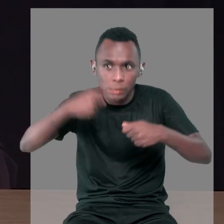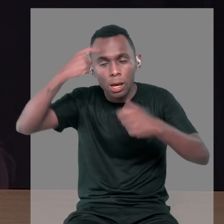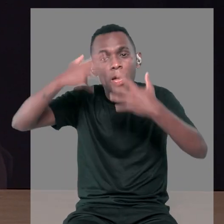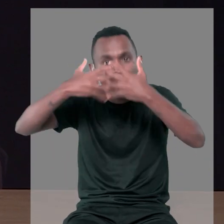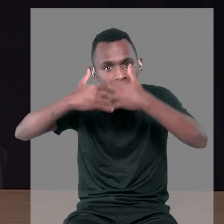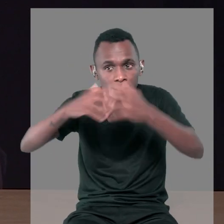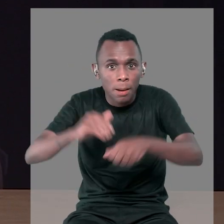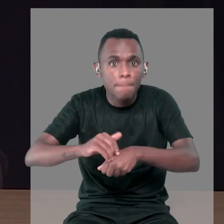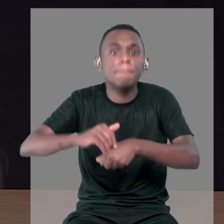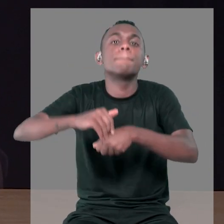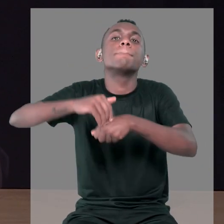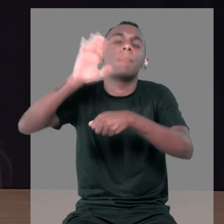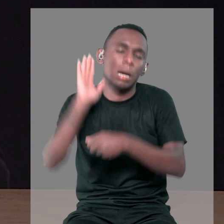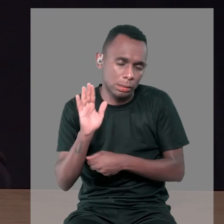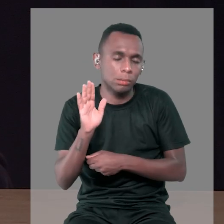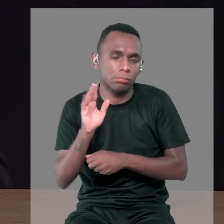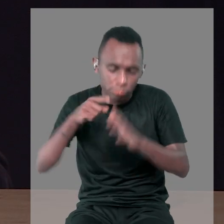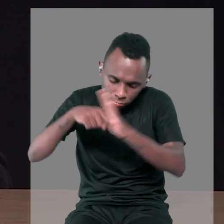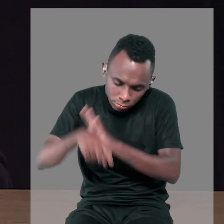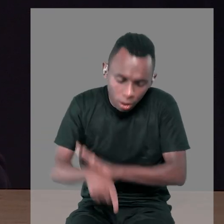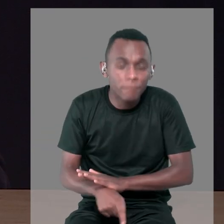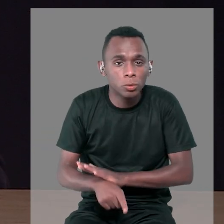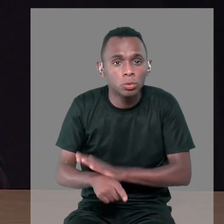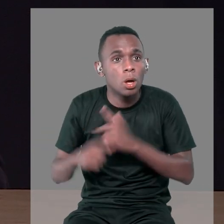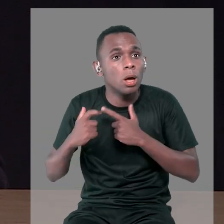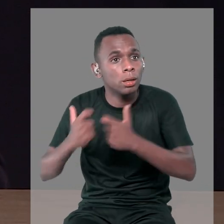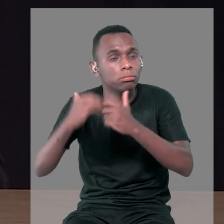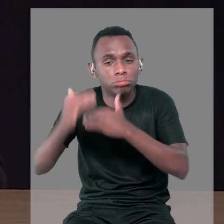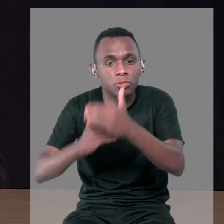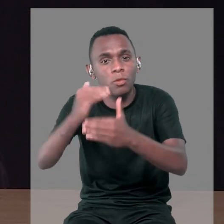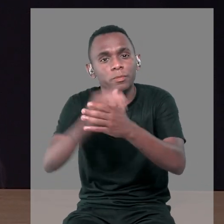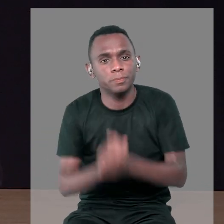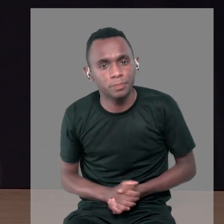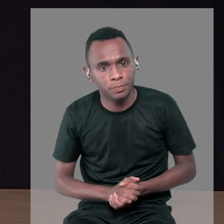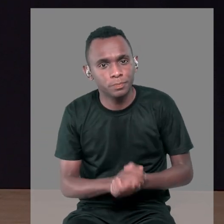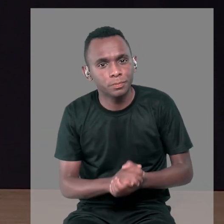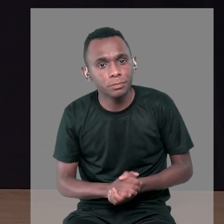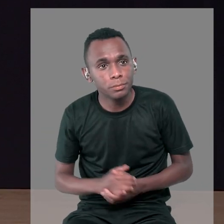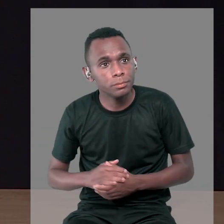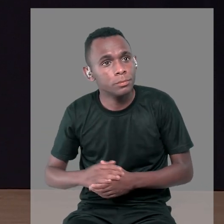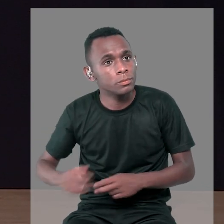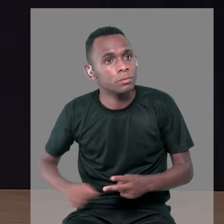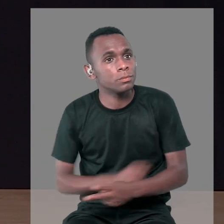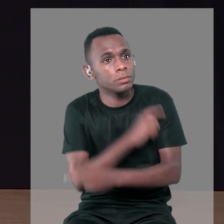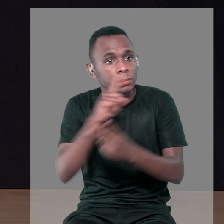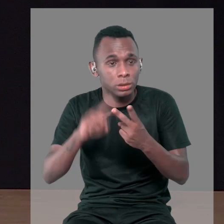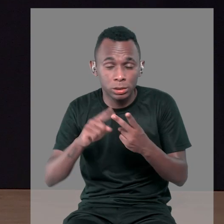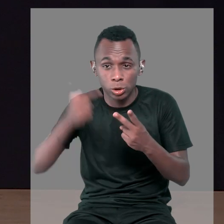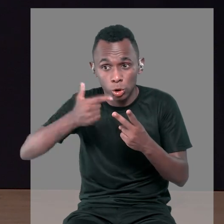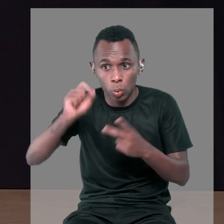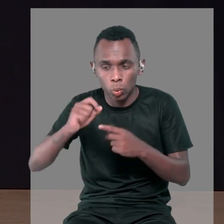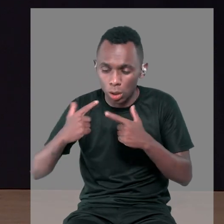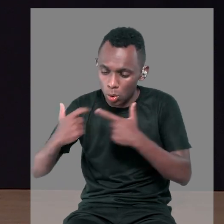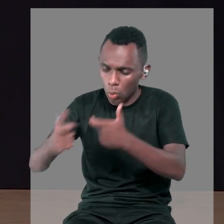num nível analítico, né? O que é a guerra que se desenvolve. Então, a segunda proposição é a seguinte: a guerra é, pois, um